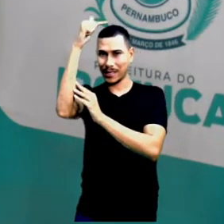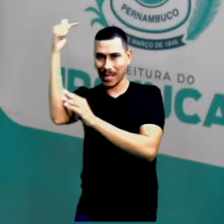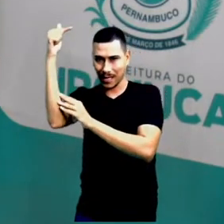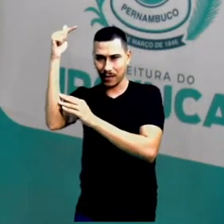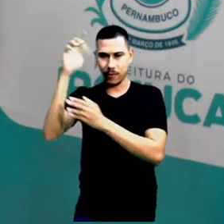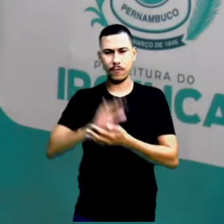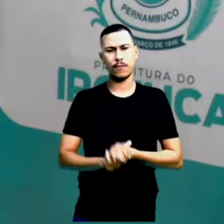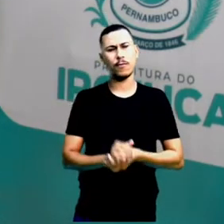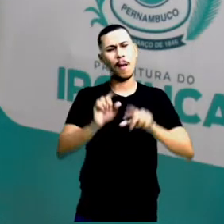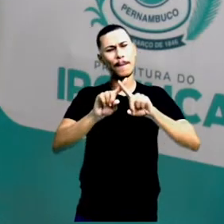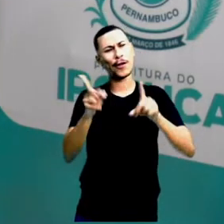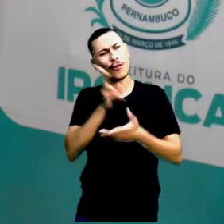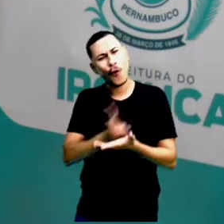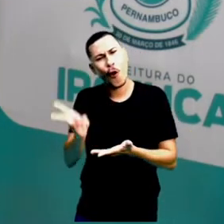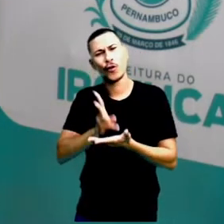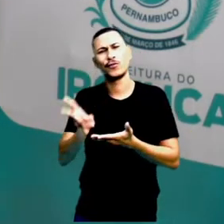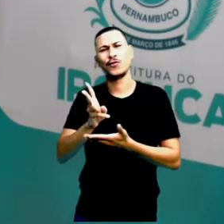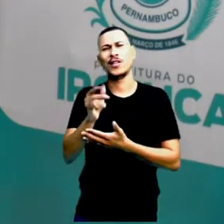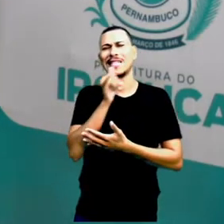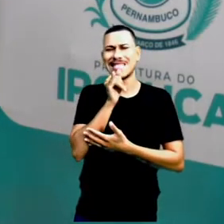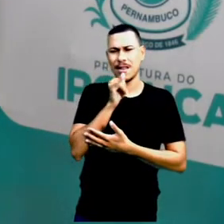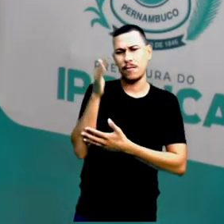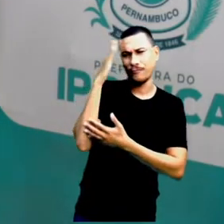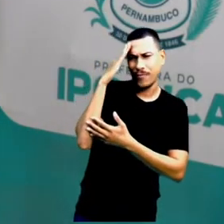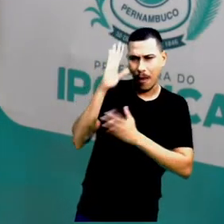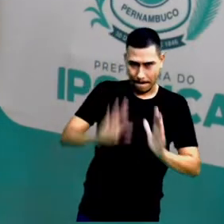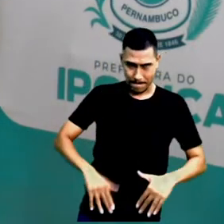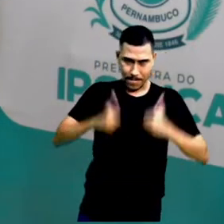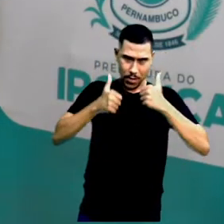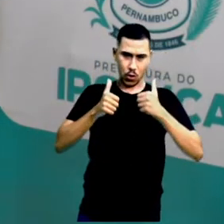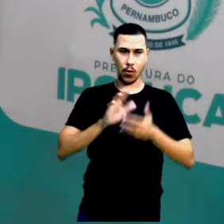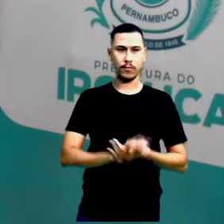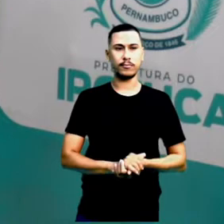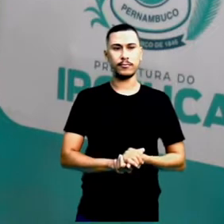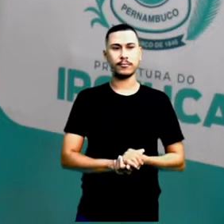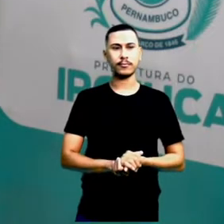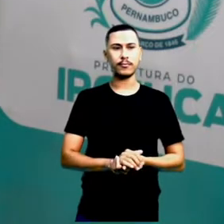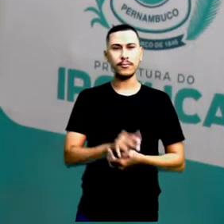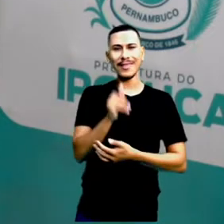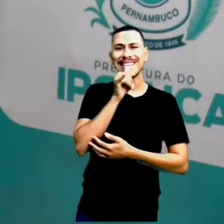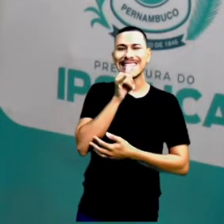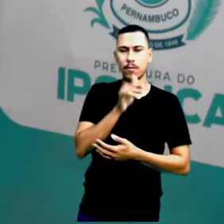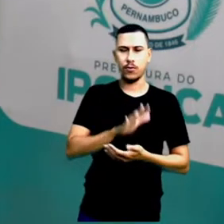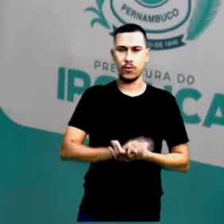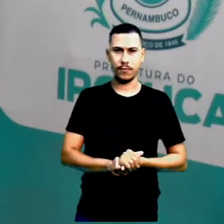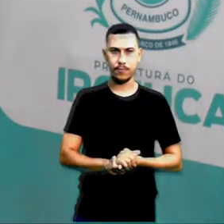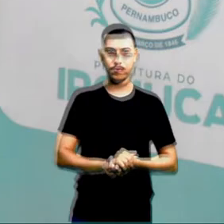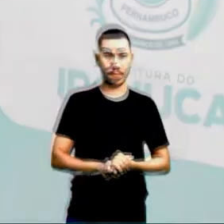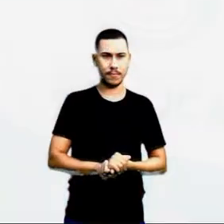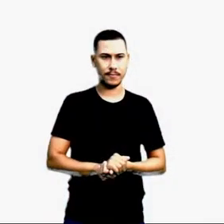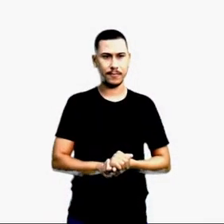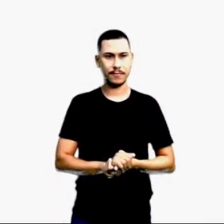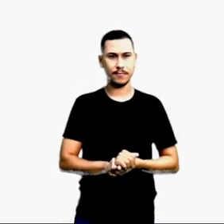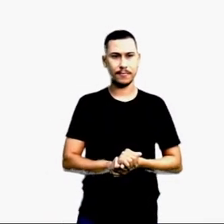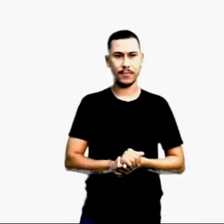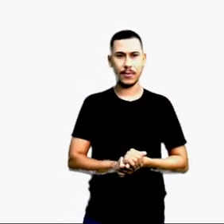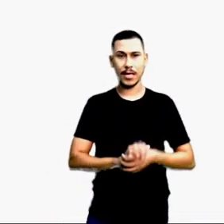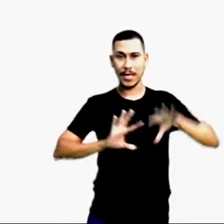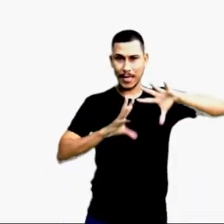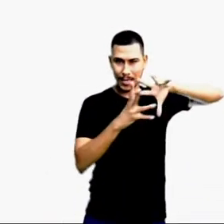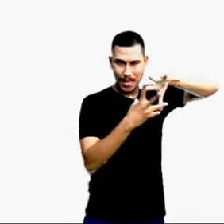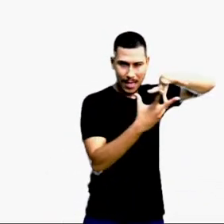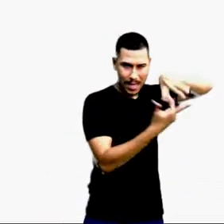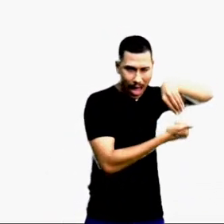Mas vamos prosseguir com os nossos exemplos? Olha aí. Vamos tomar como exemplo a distância D da Terra